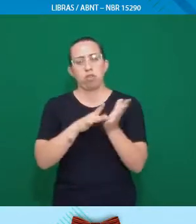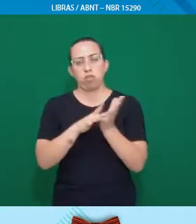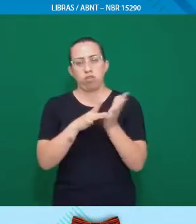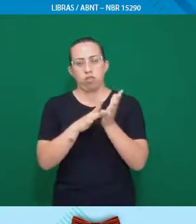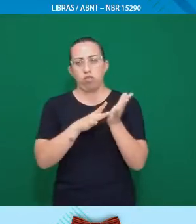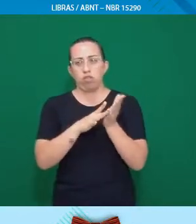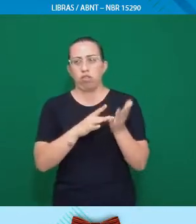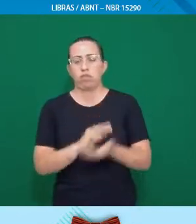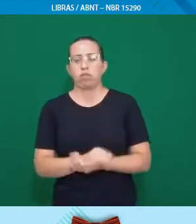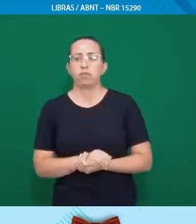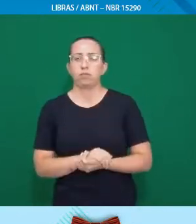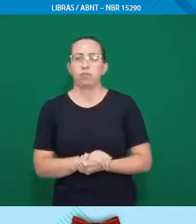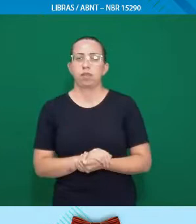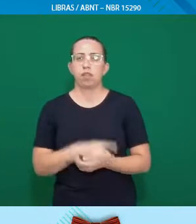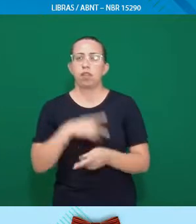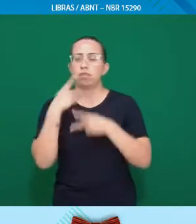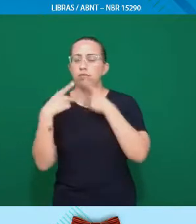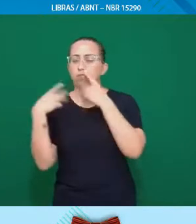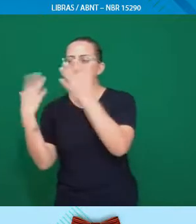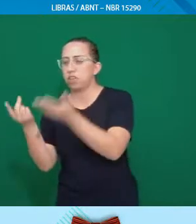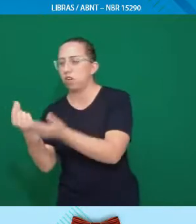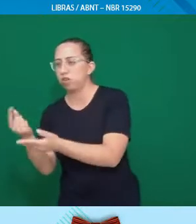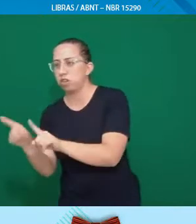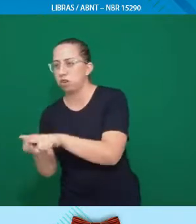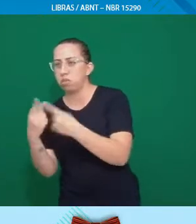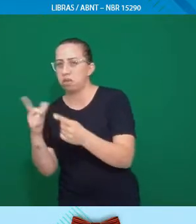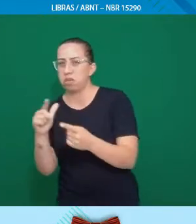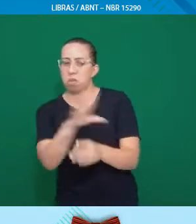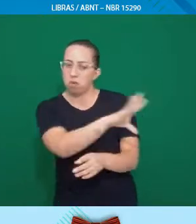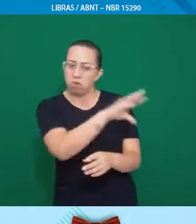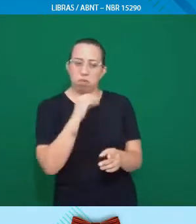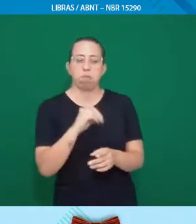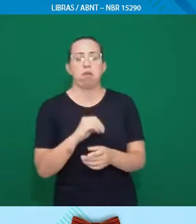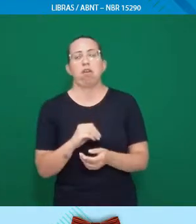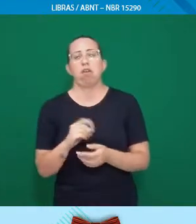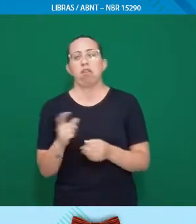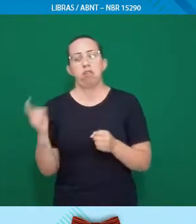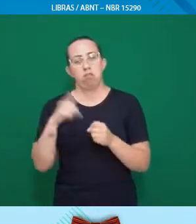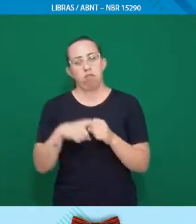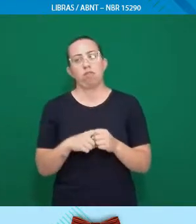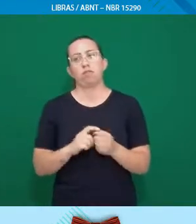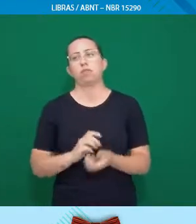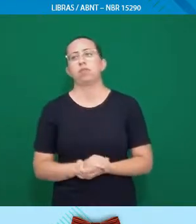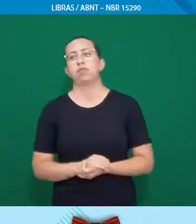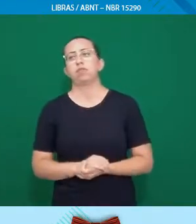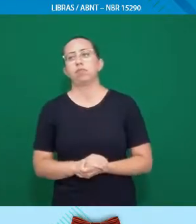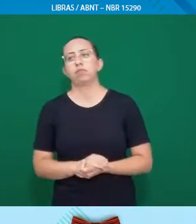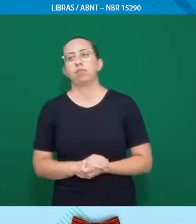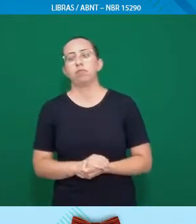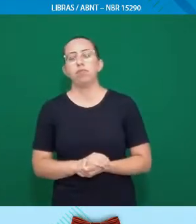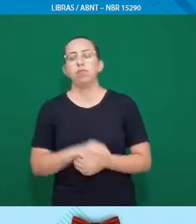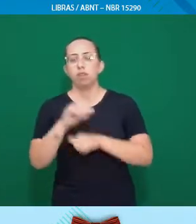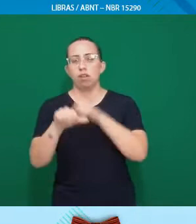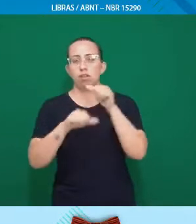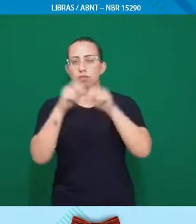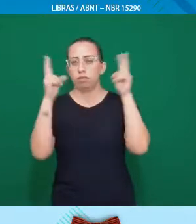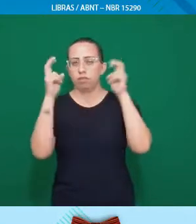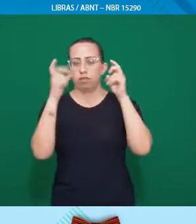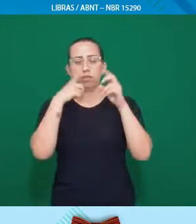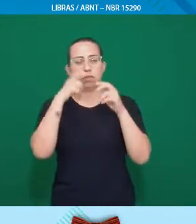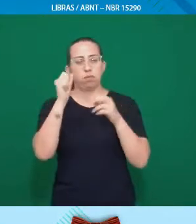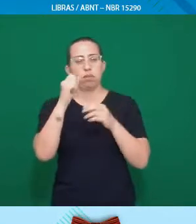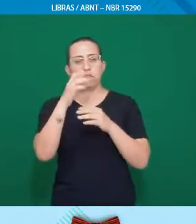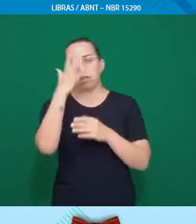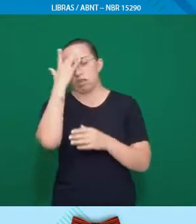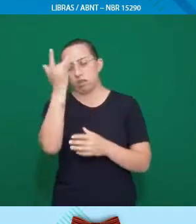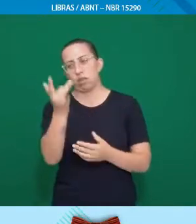é dizer que tá dando um dinheiro aqui sendo que é tatty desviando o assunto para